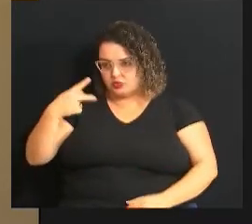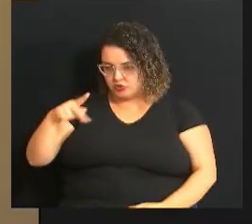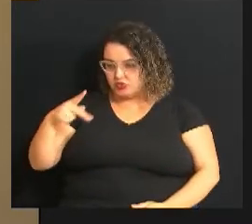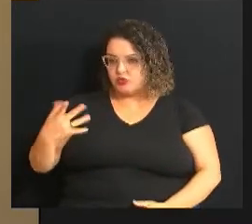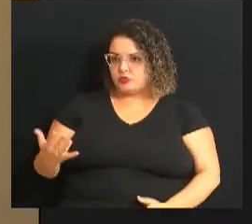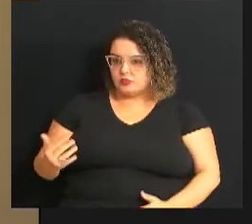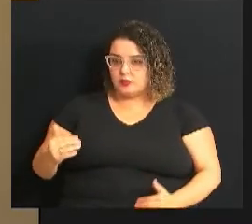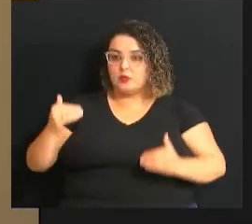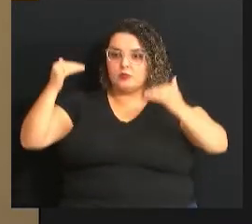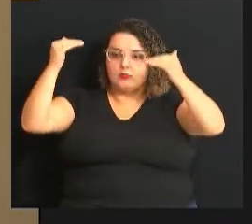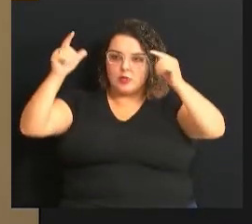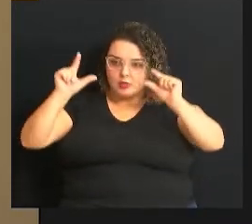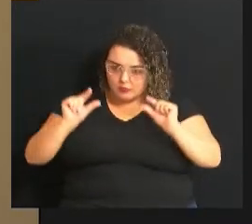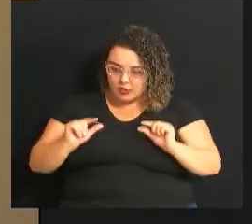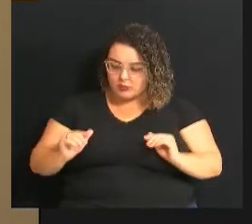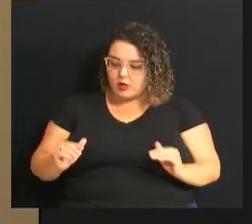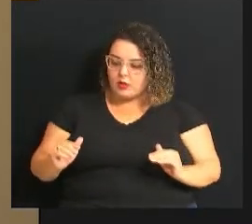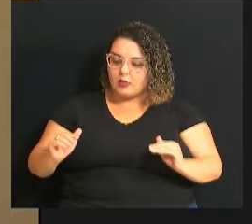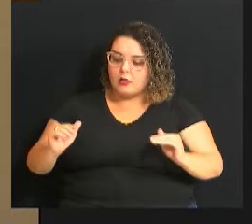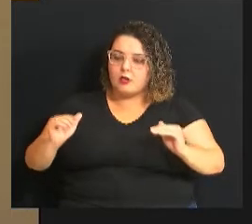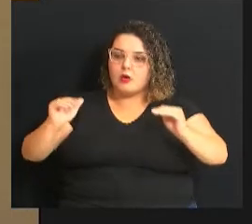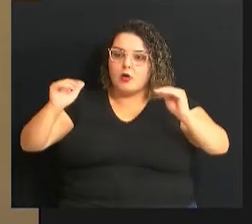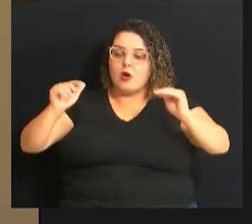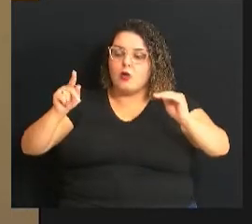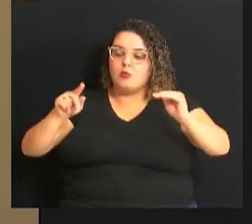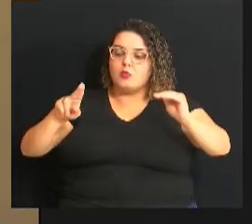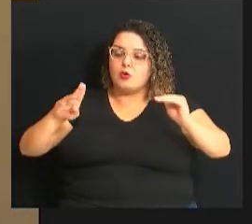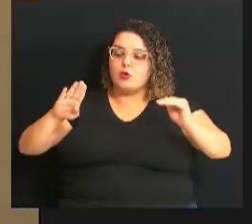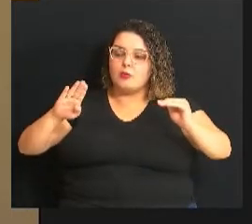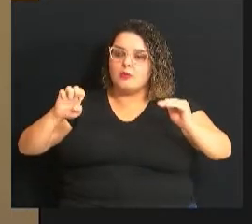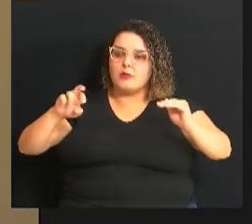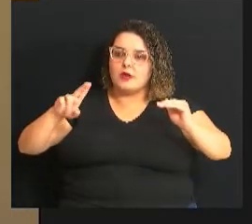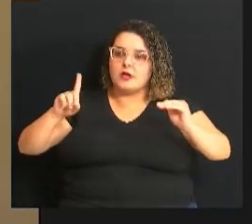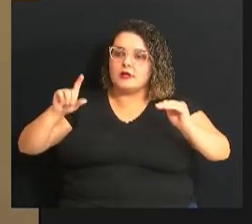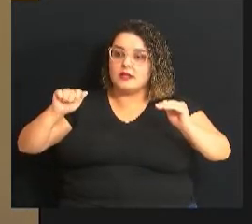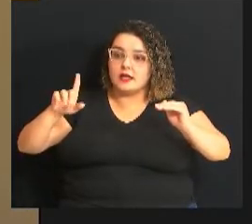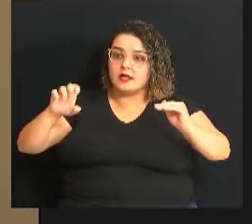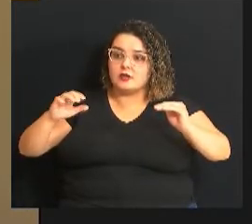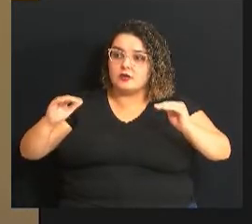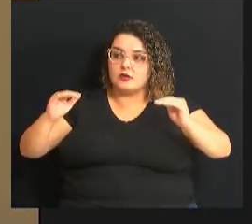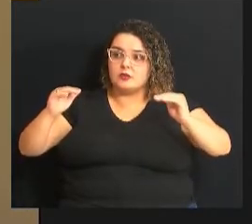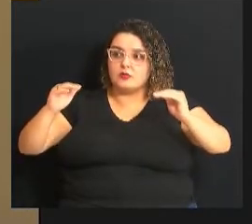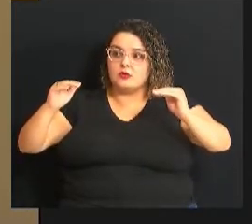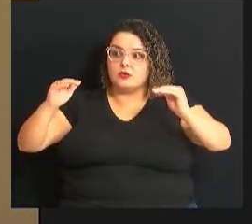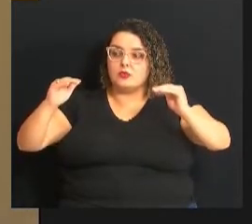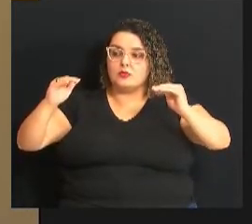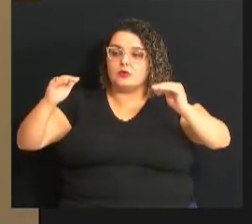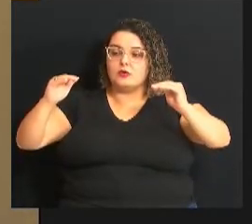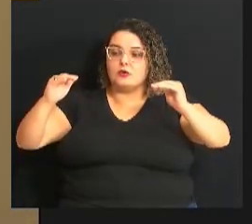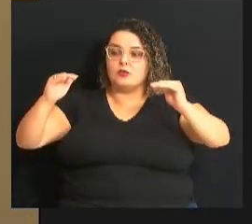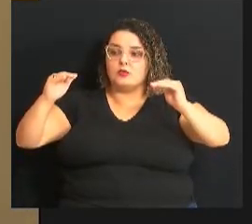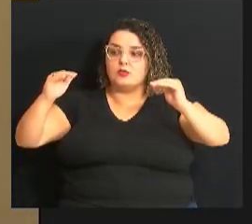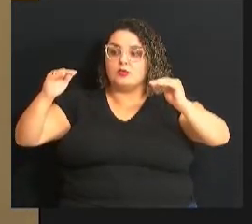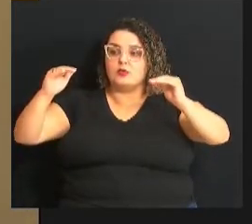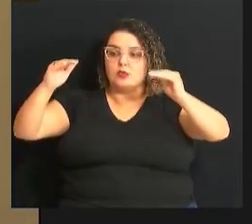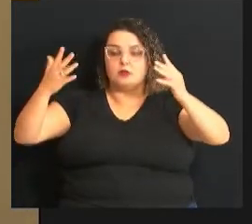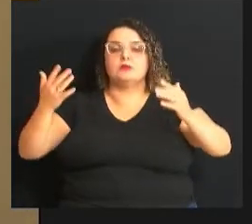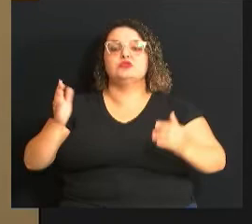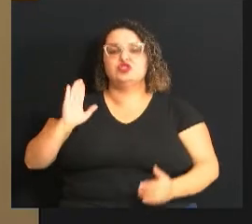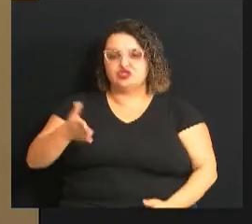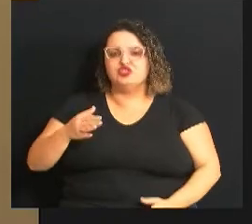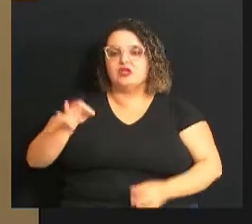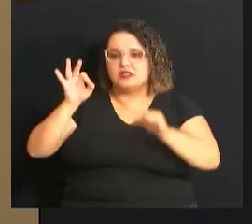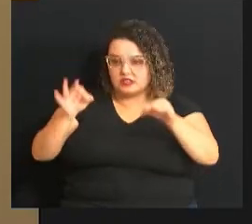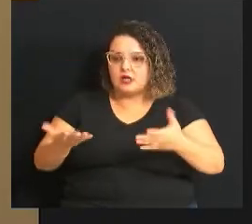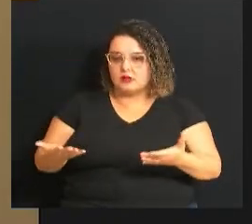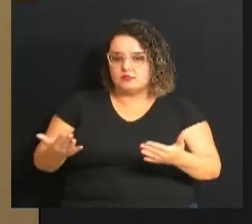cresçam menos durante a puberdade, eles atingem o padrão genético. Isso é a maioria das crianças que a gente viu atingir o